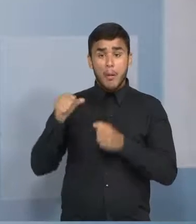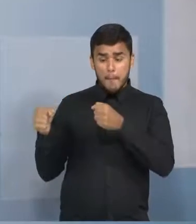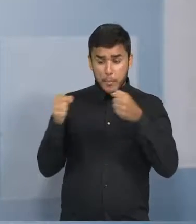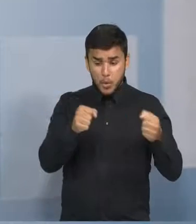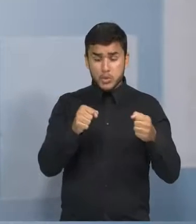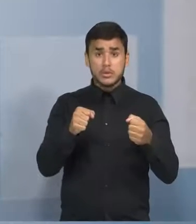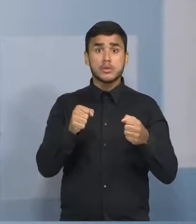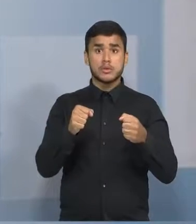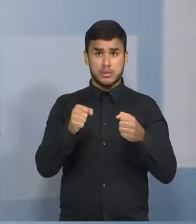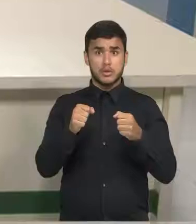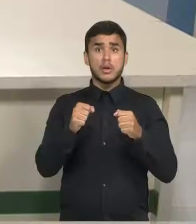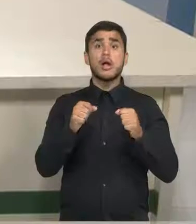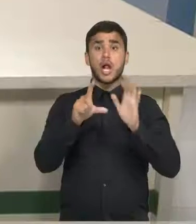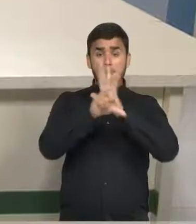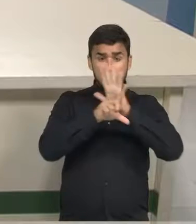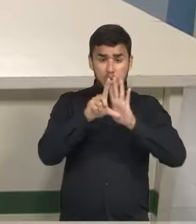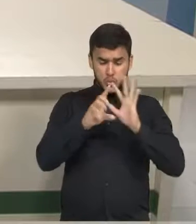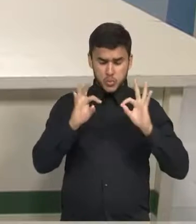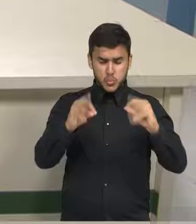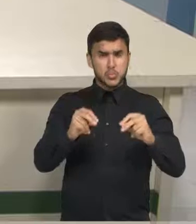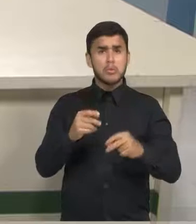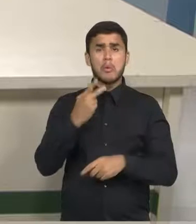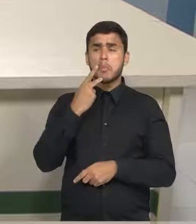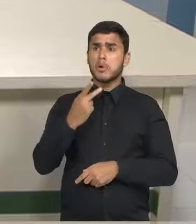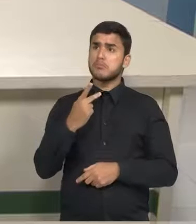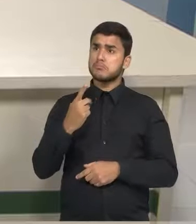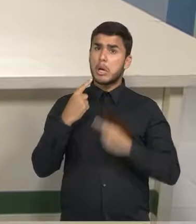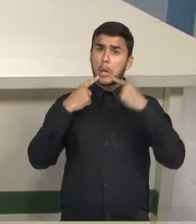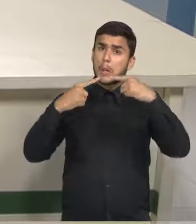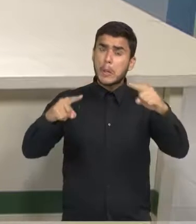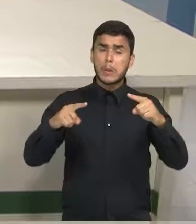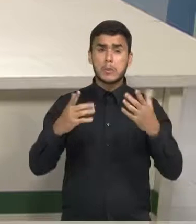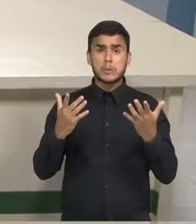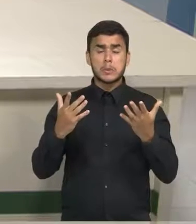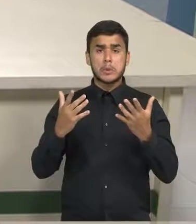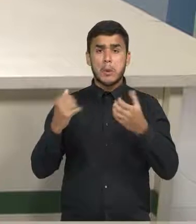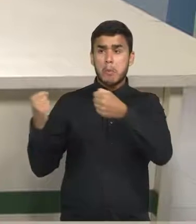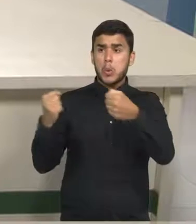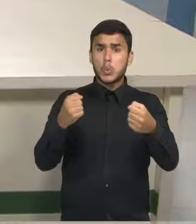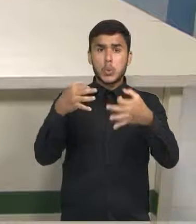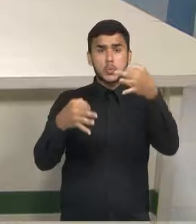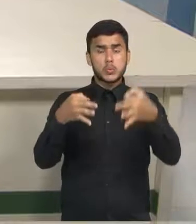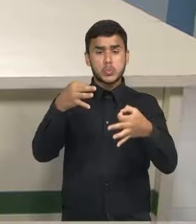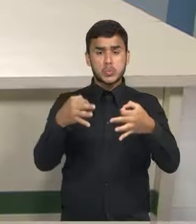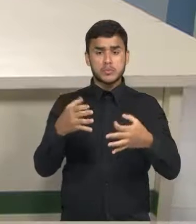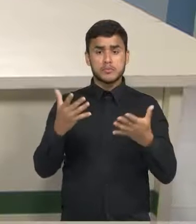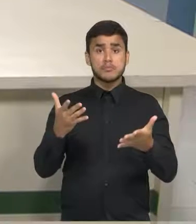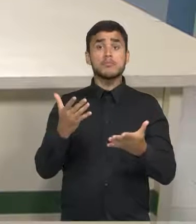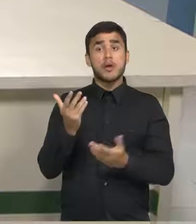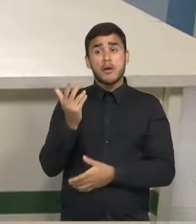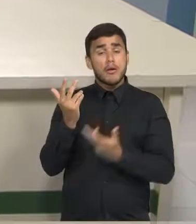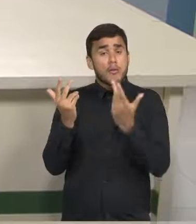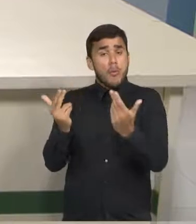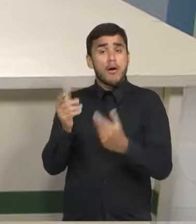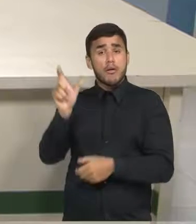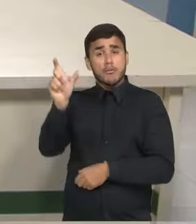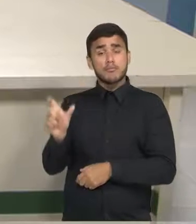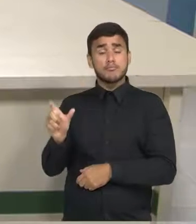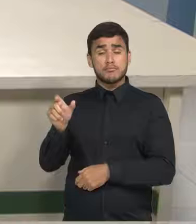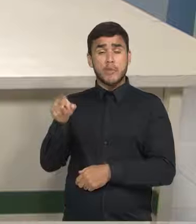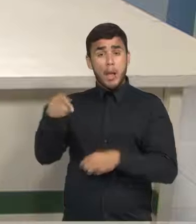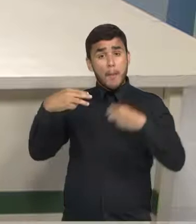Legislativo brasileiro literalmente só não estão em silêncio em relação ao Judiciário, como a Carmen